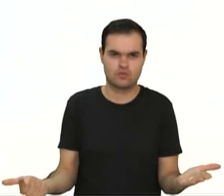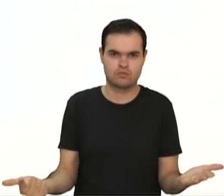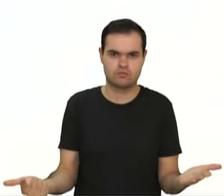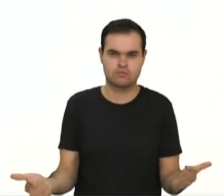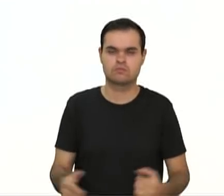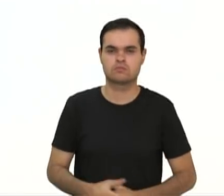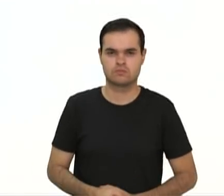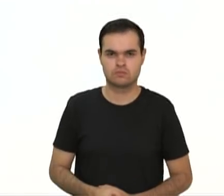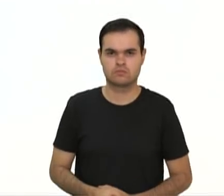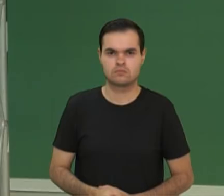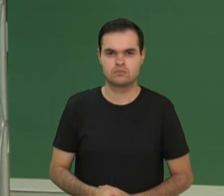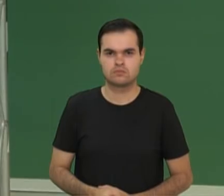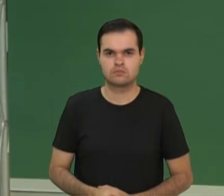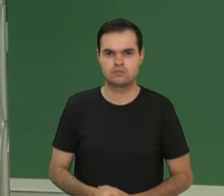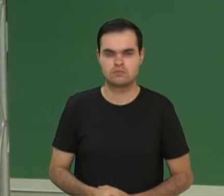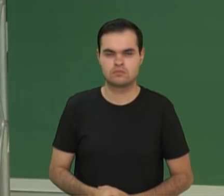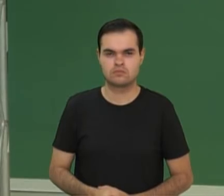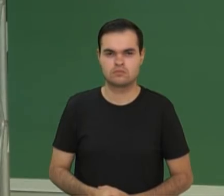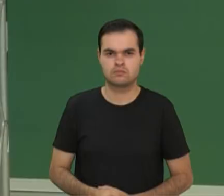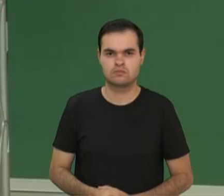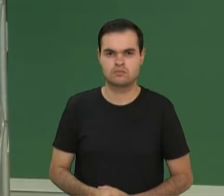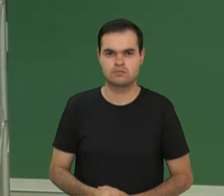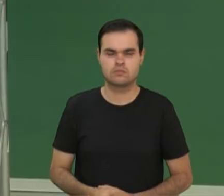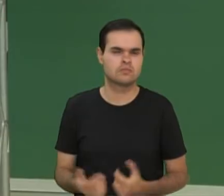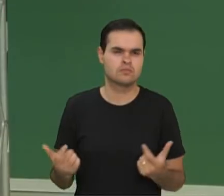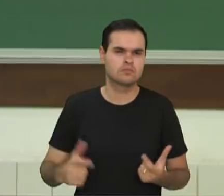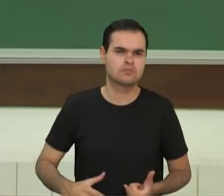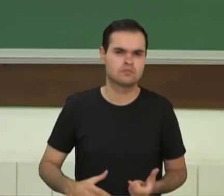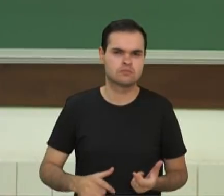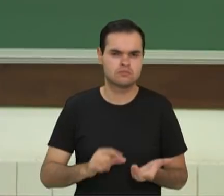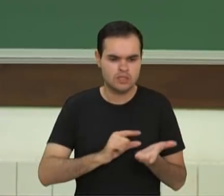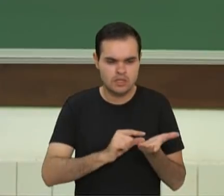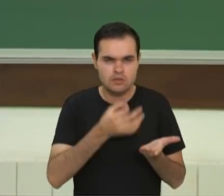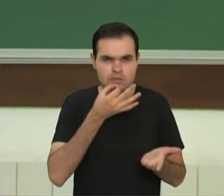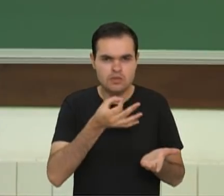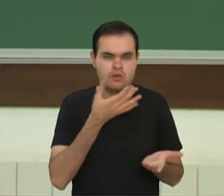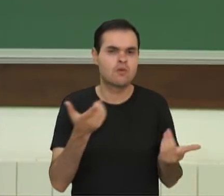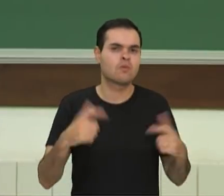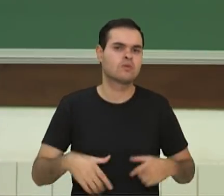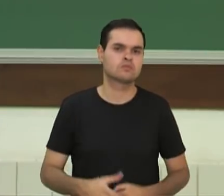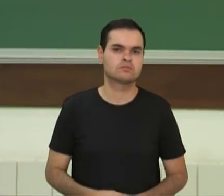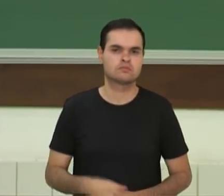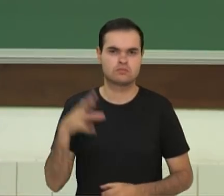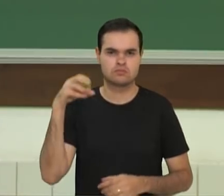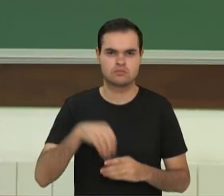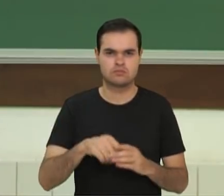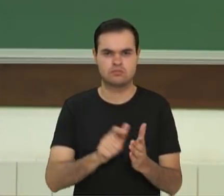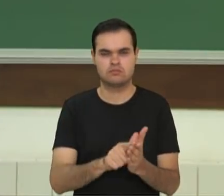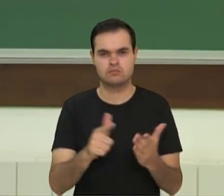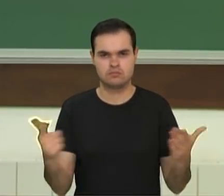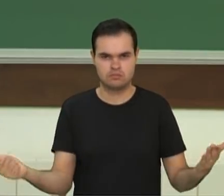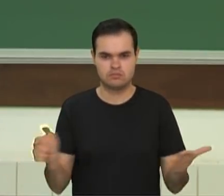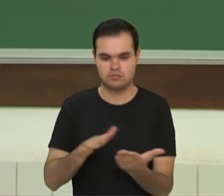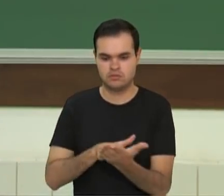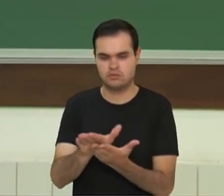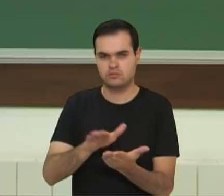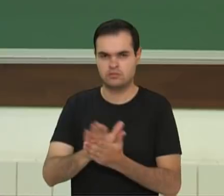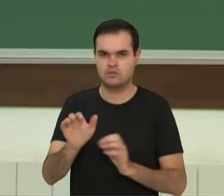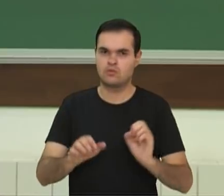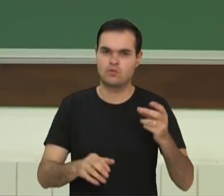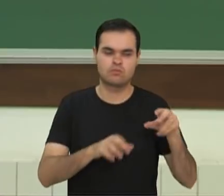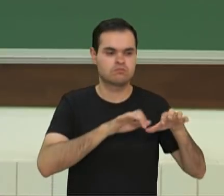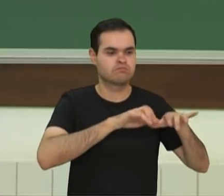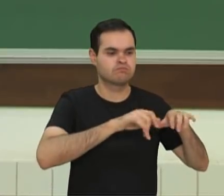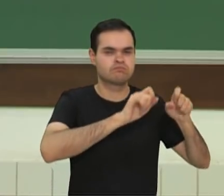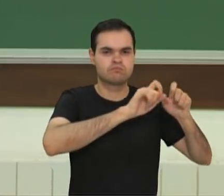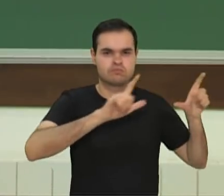sim, onde encontramos um artigo de opinião. O artigo de opinião é encontrado em jornais, impressos ou online